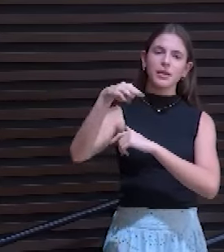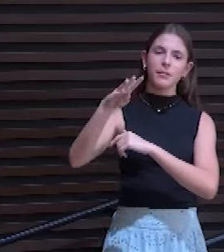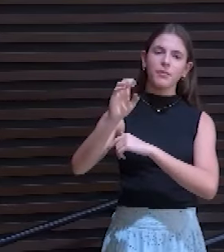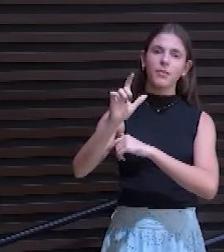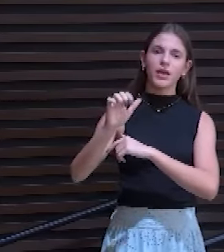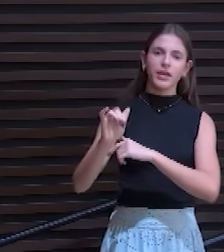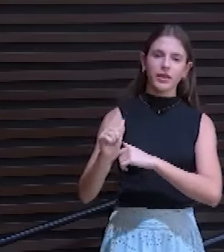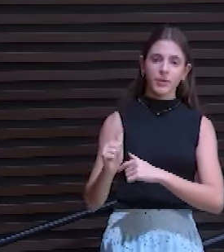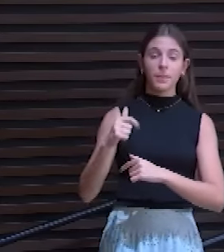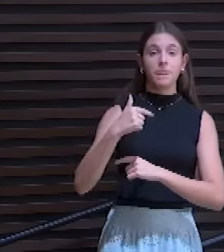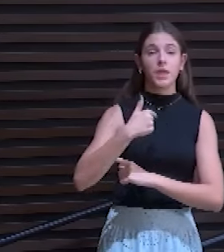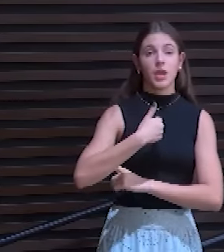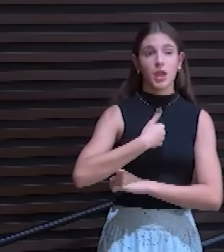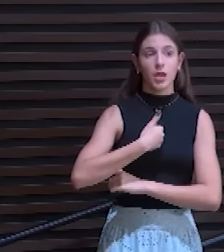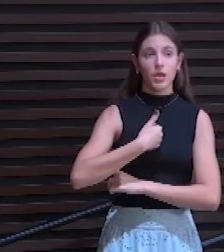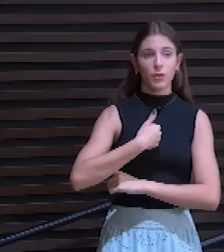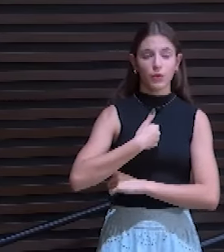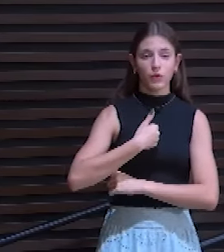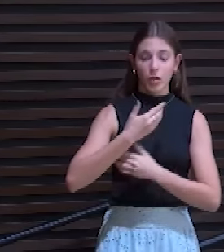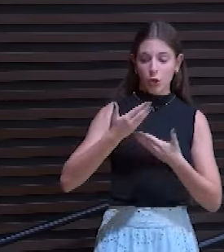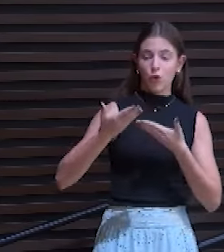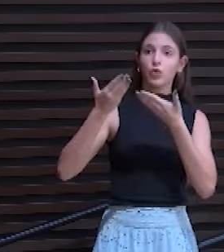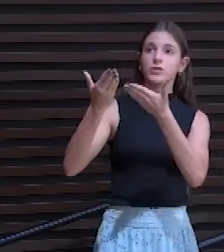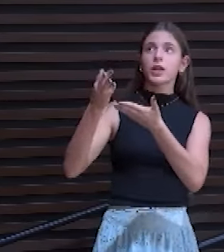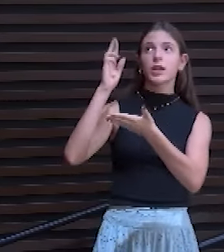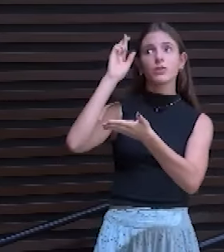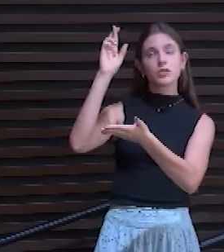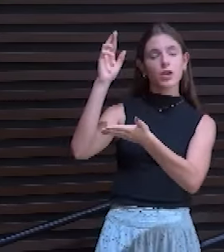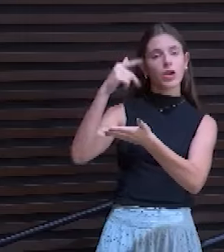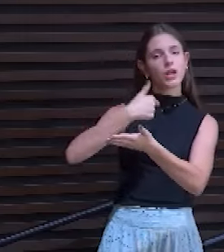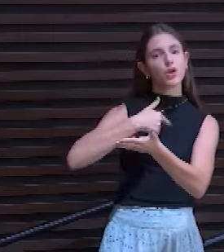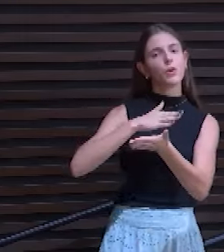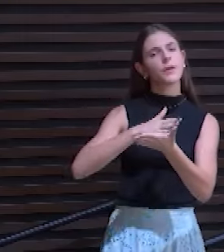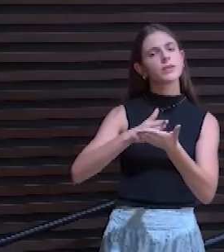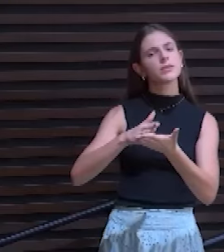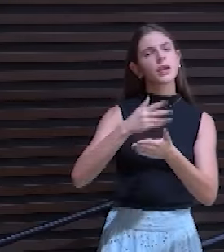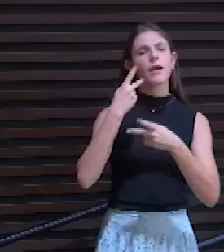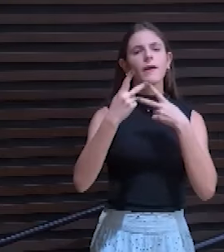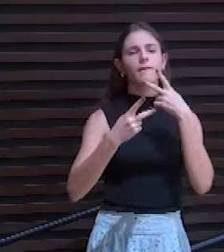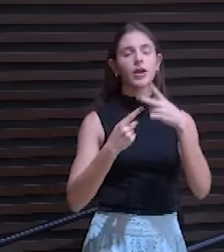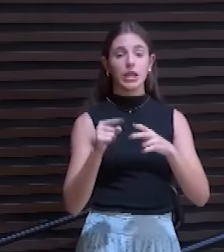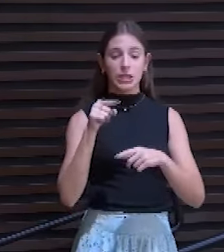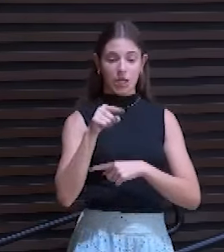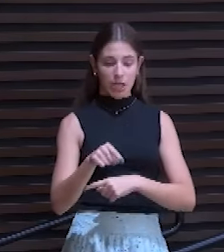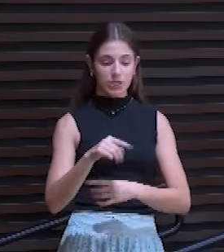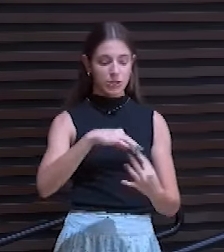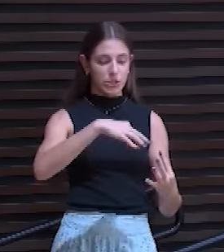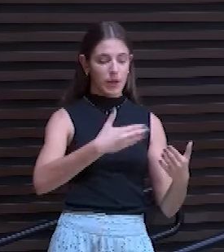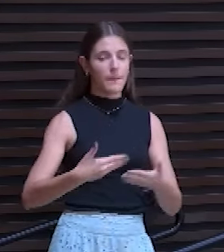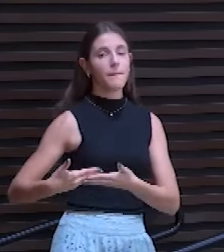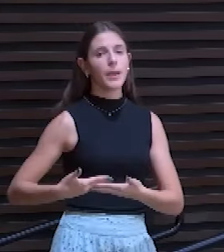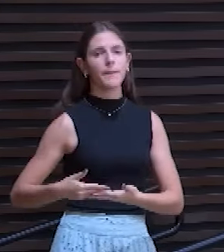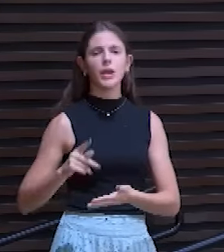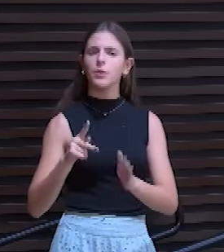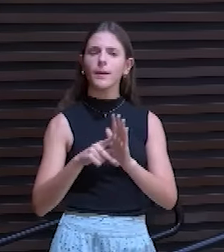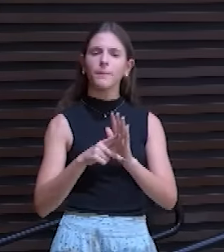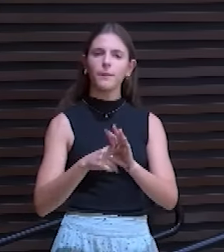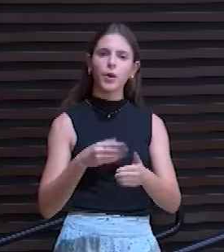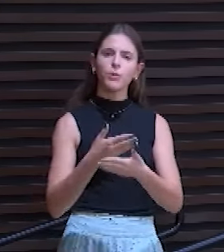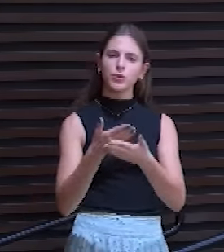A mãe trouxe o filho, e eu comecei a dizer, olha, esse filho não pertence à senhora, esse filho, você sabe o